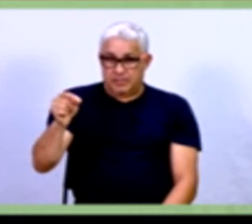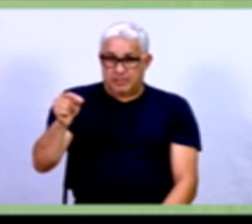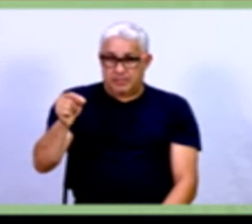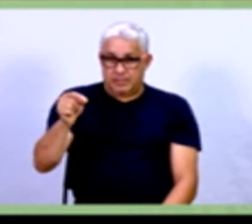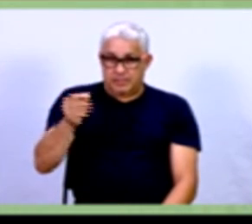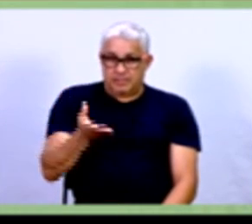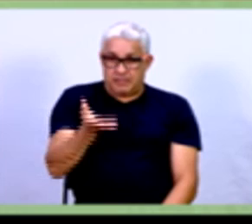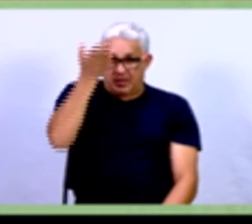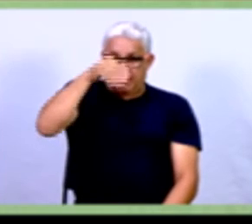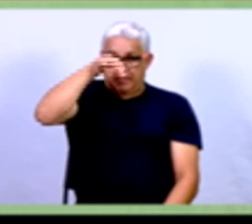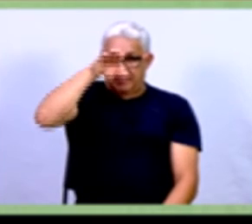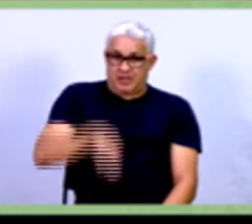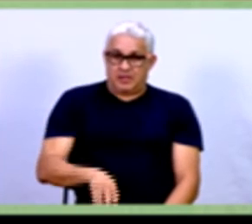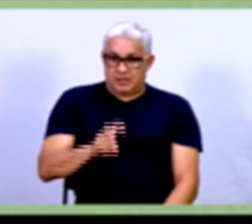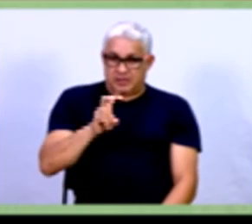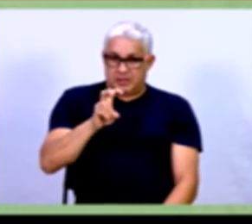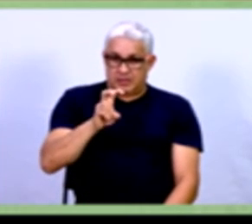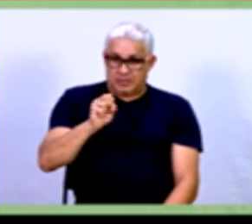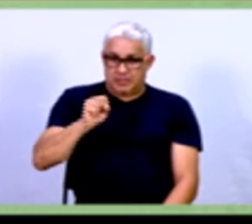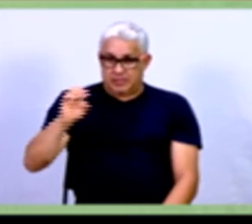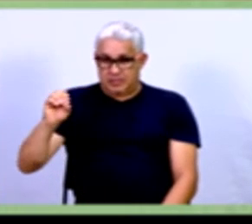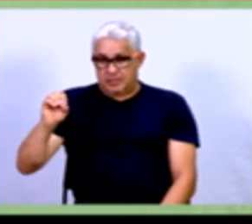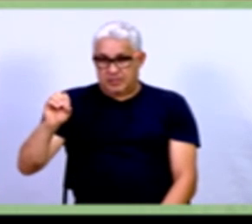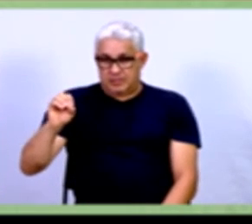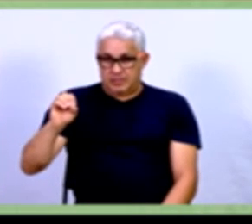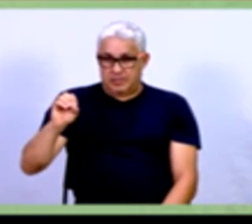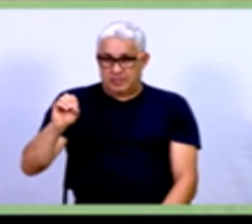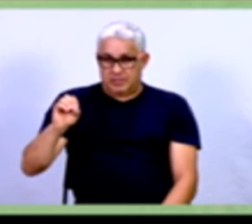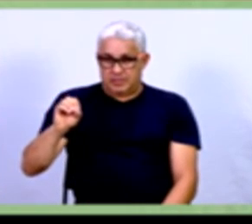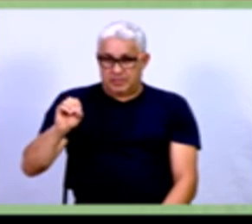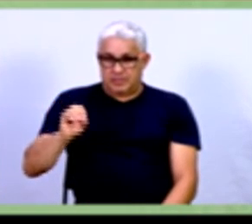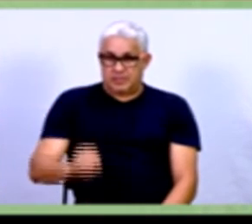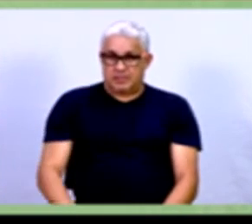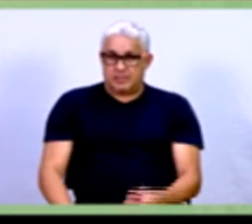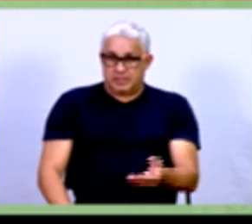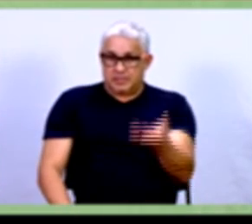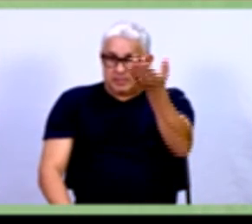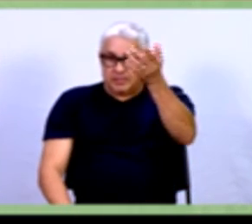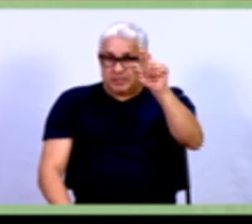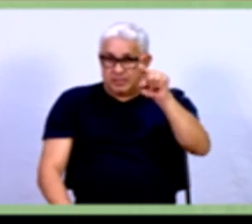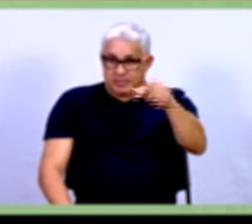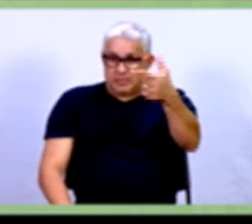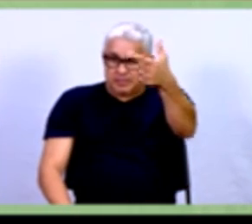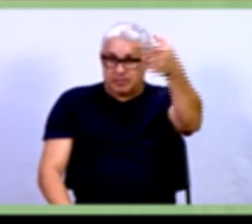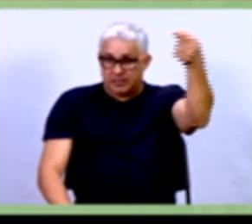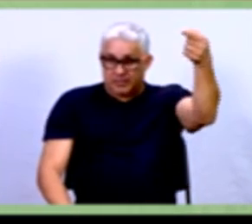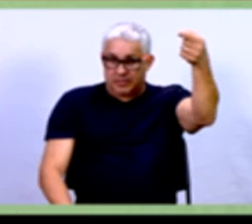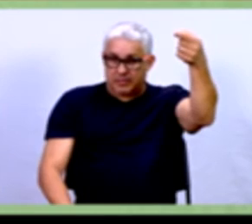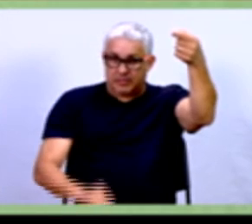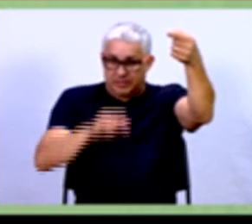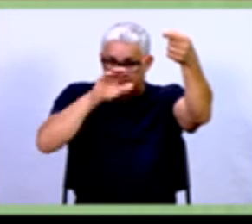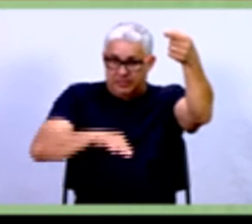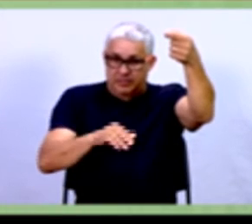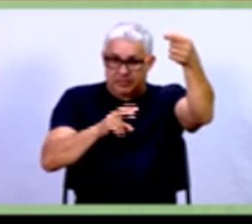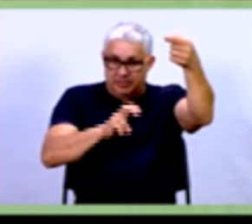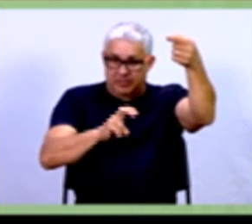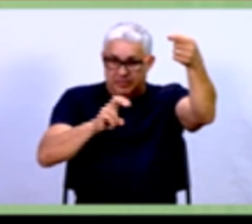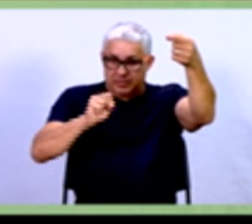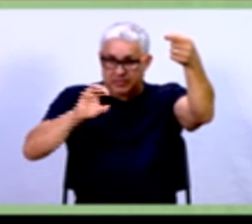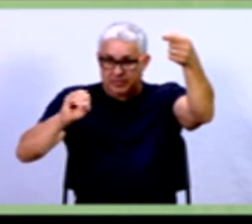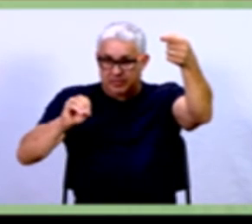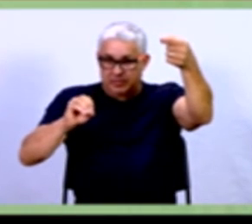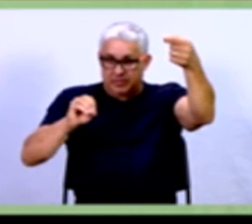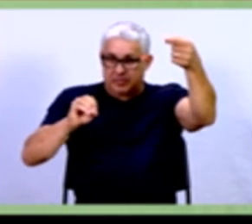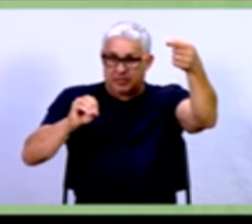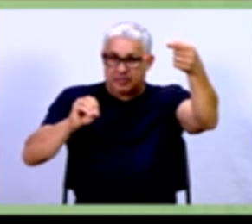da nossa tabela é 580, certo? Então, a gente tem 1.200 menos 580, então a nossa